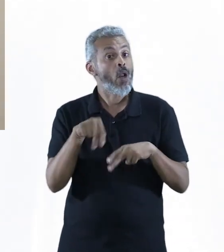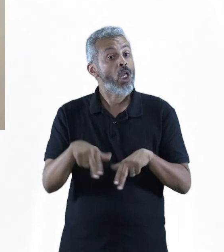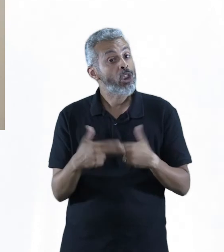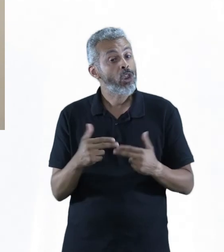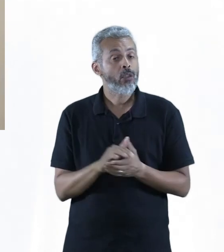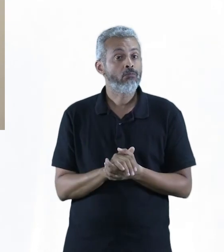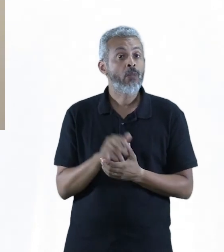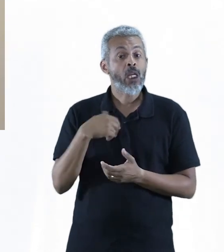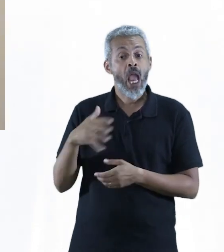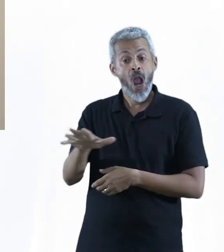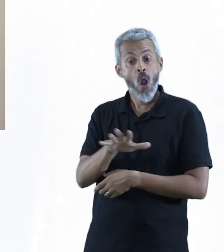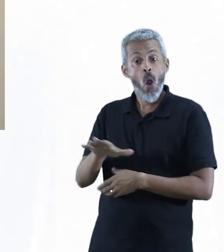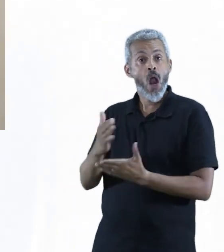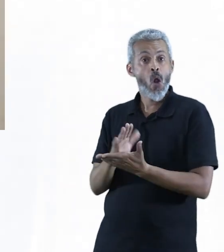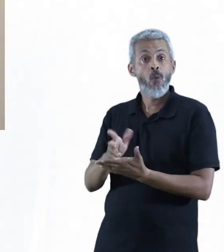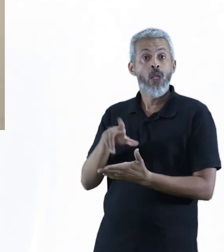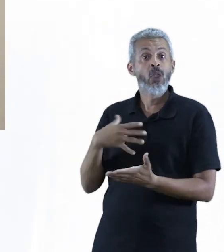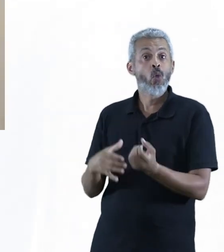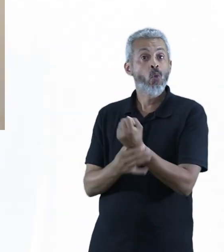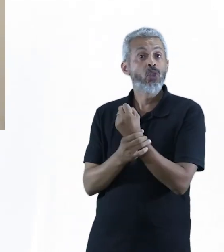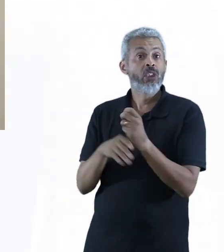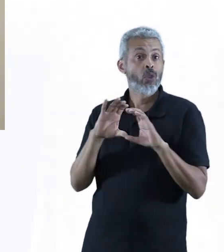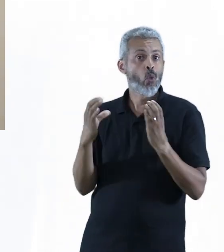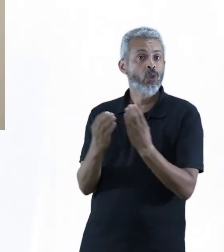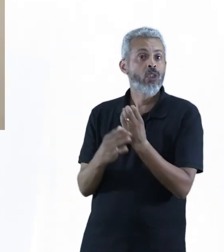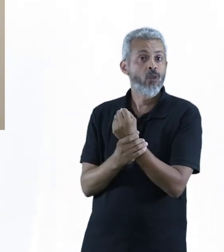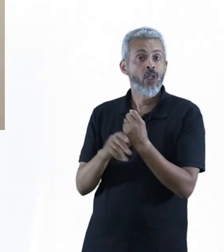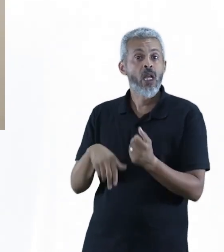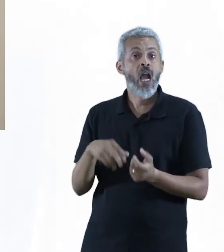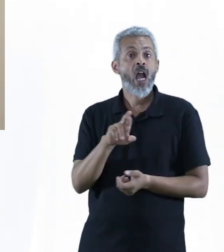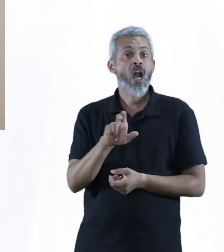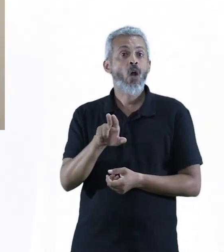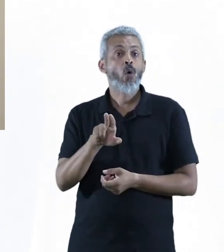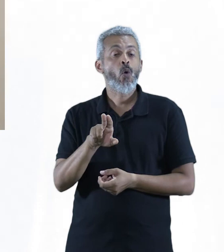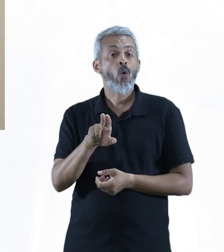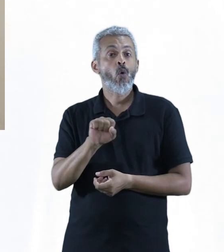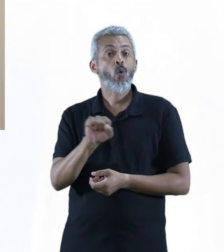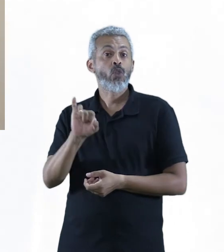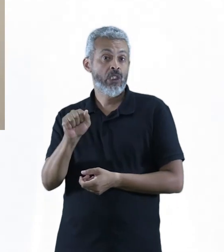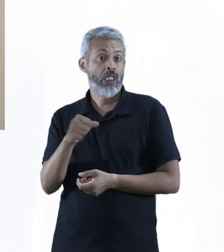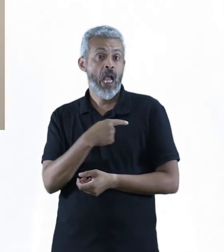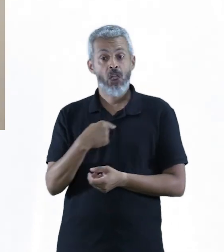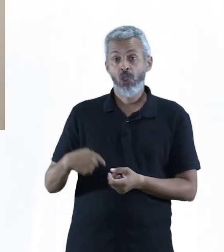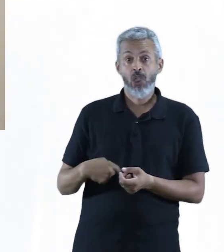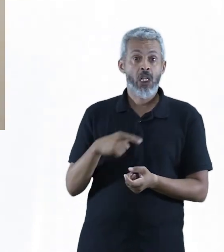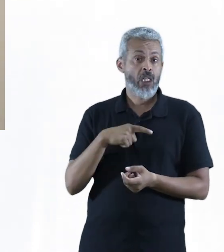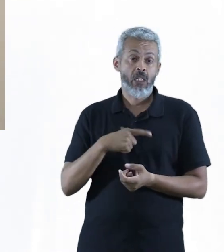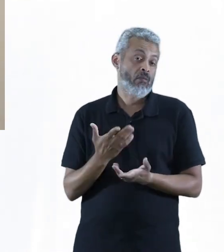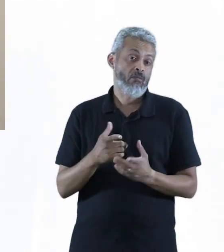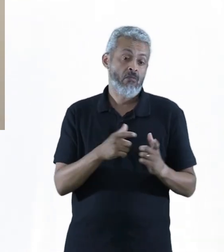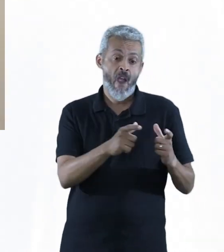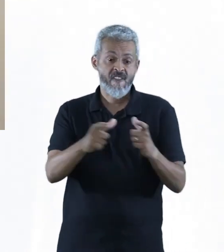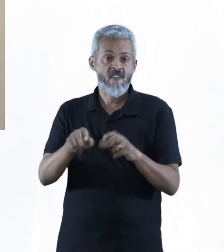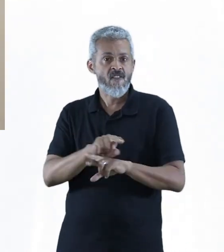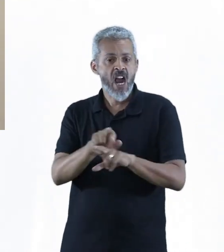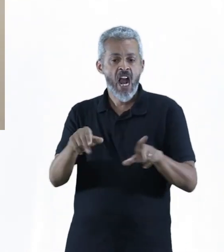separar, inclusive em áreas do Conselho de Segurança, tipo na Rússia, na China. Existem várias áreas querendo